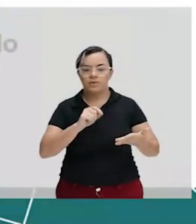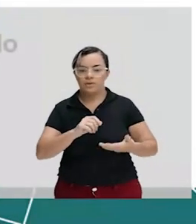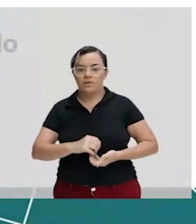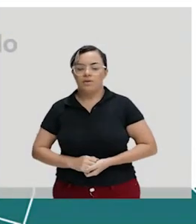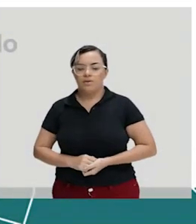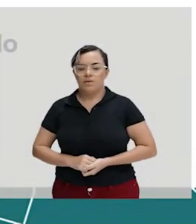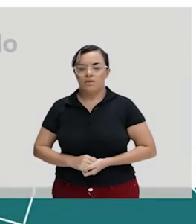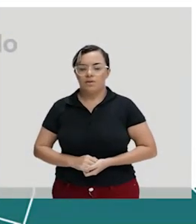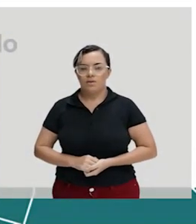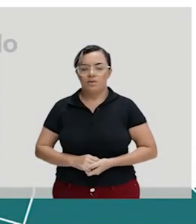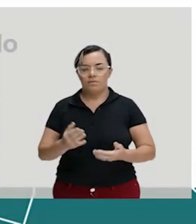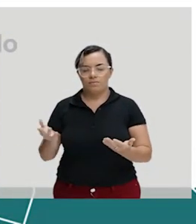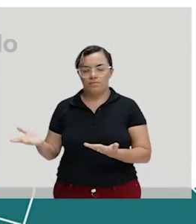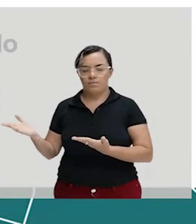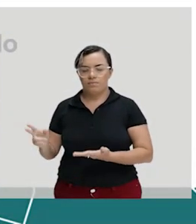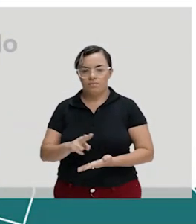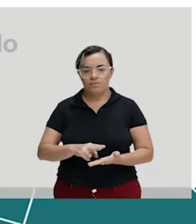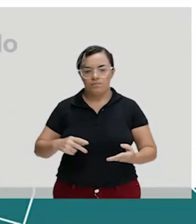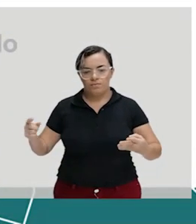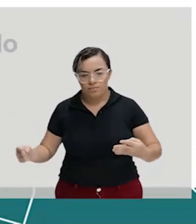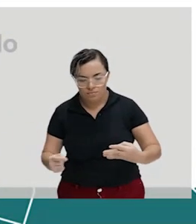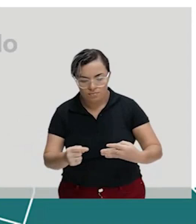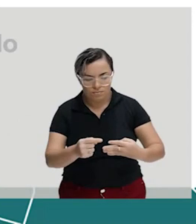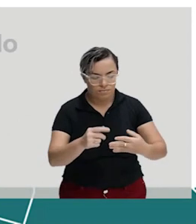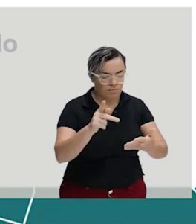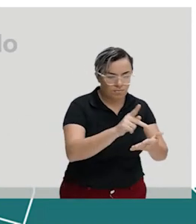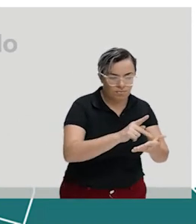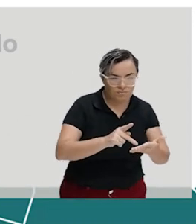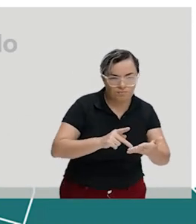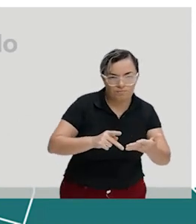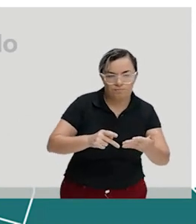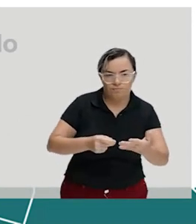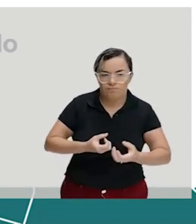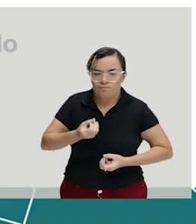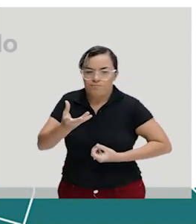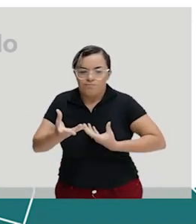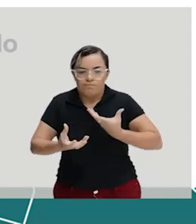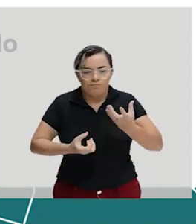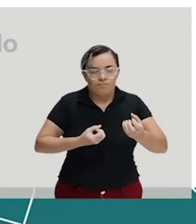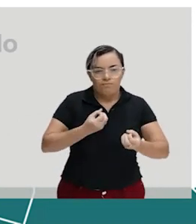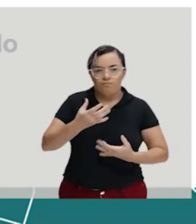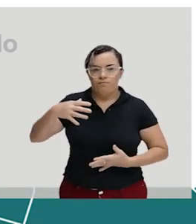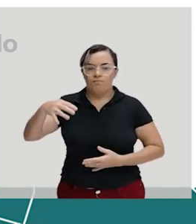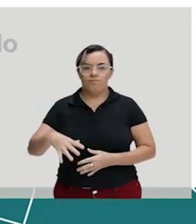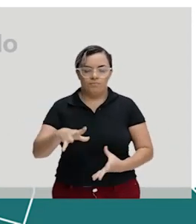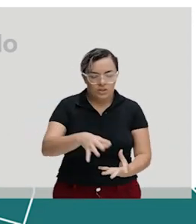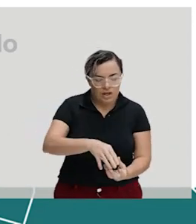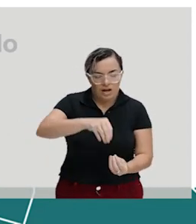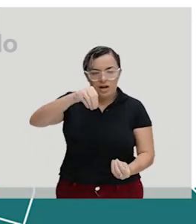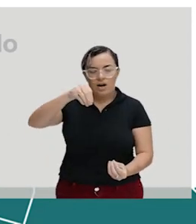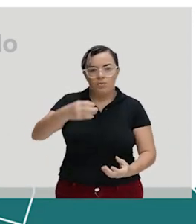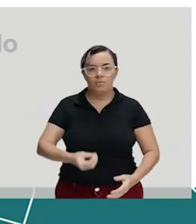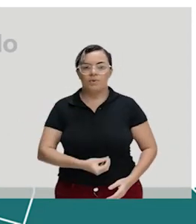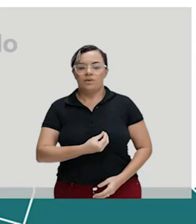continuando para os nossos simbolistas poesia é expressar mistérios da alma e da vida sem poder